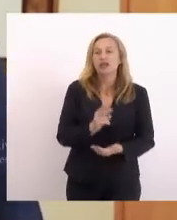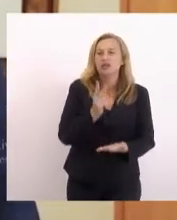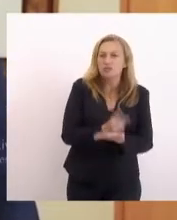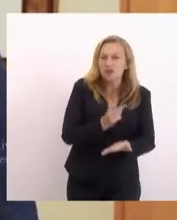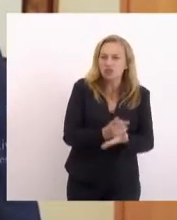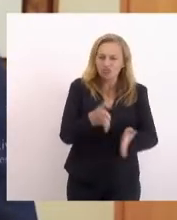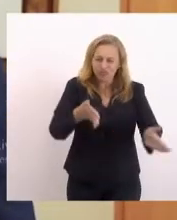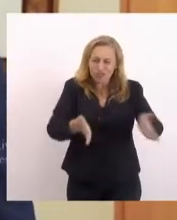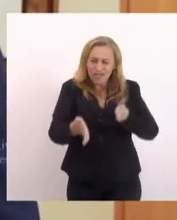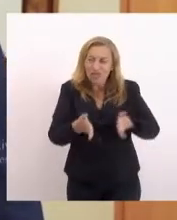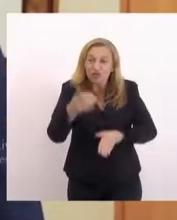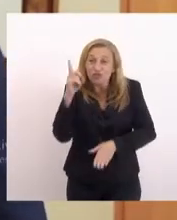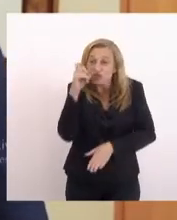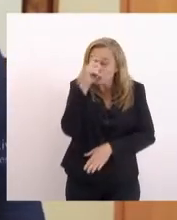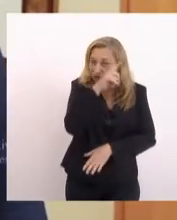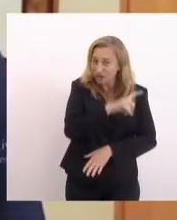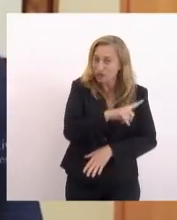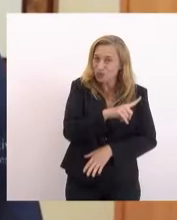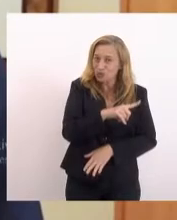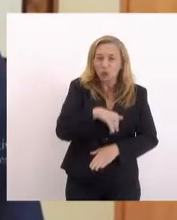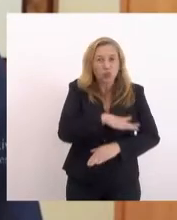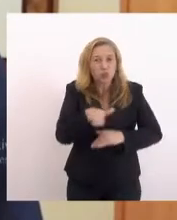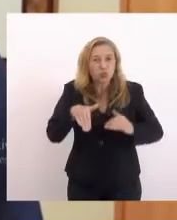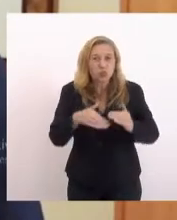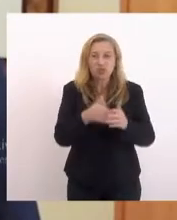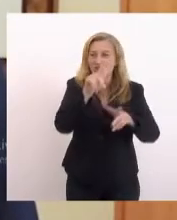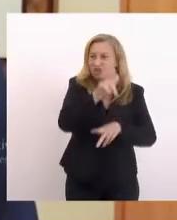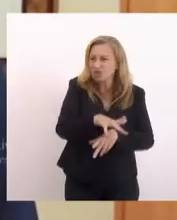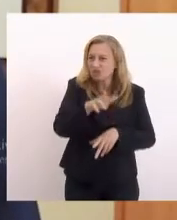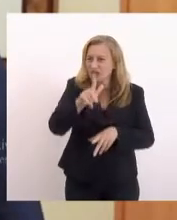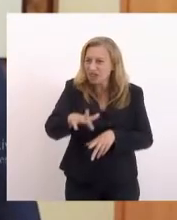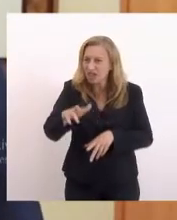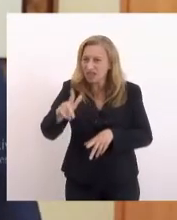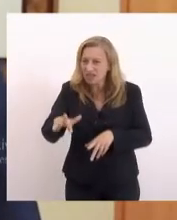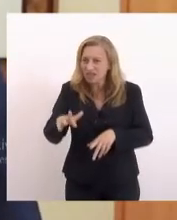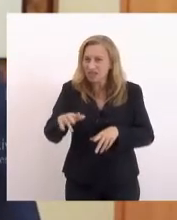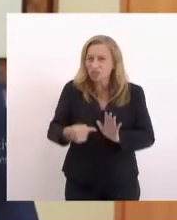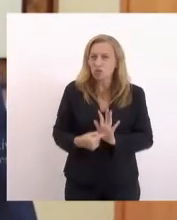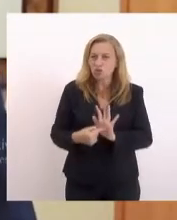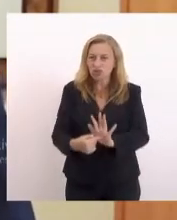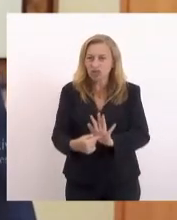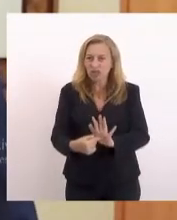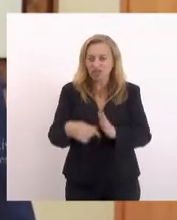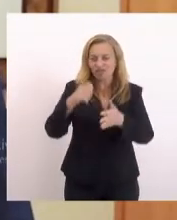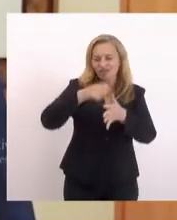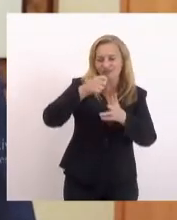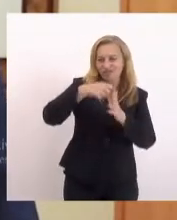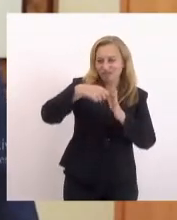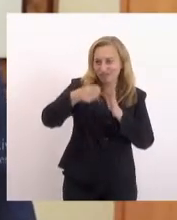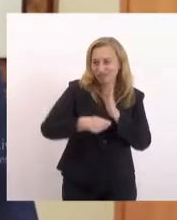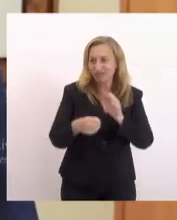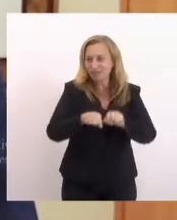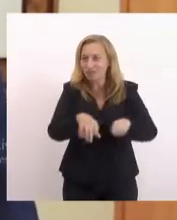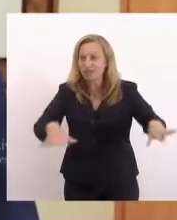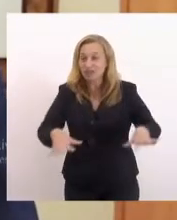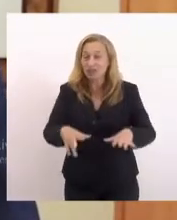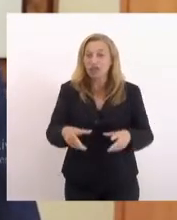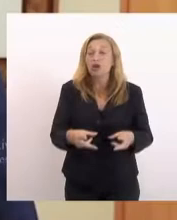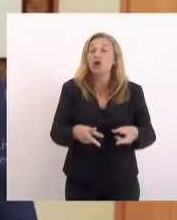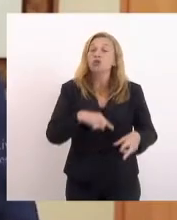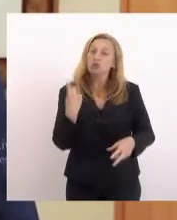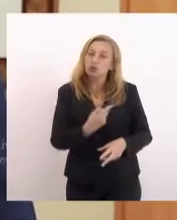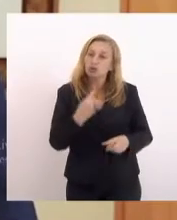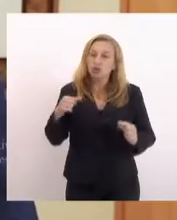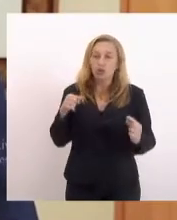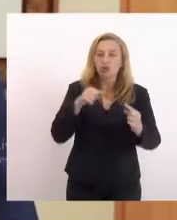um período conturbado, com todas as adversidades impostas pelo calendário pandêmico, perseguimos o nosso objetivo